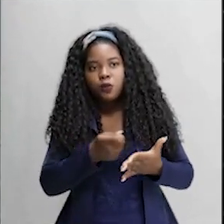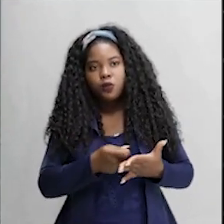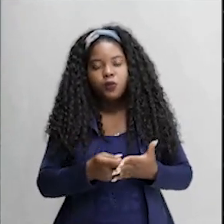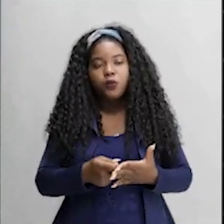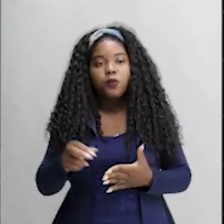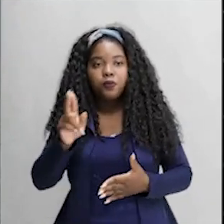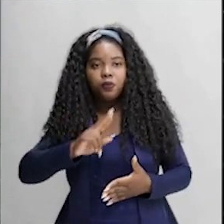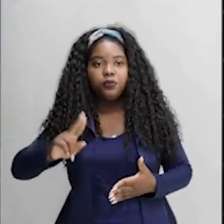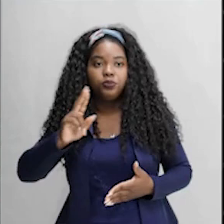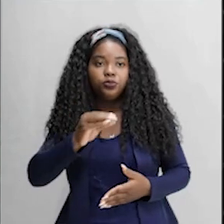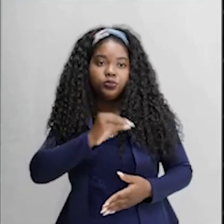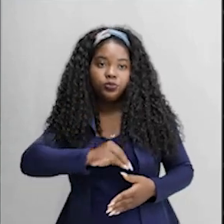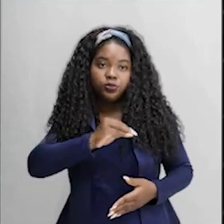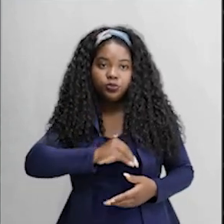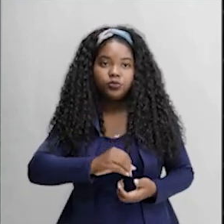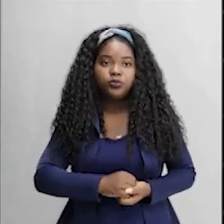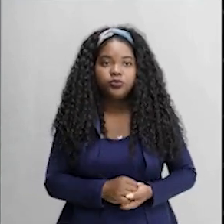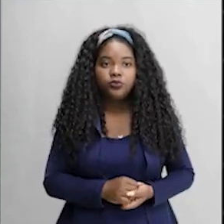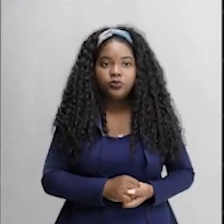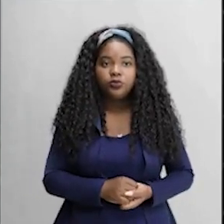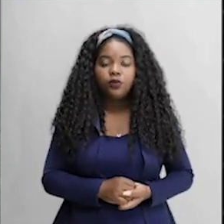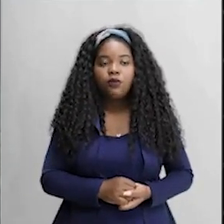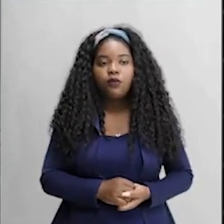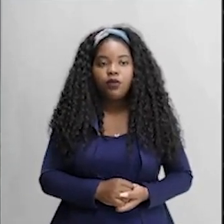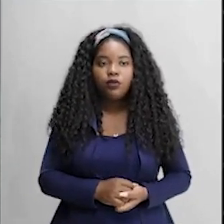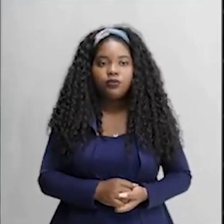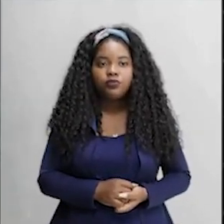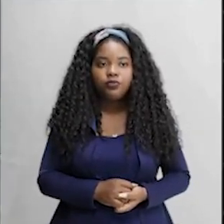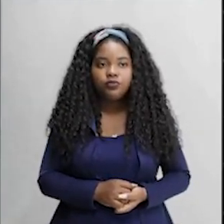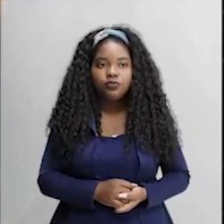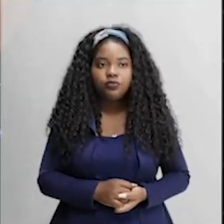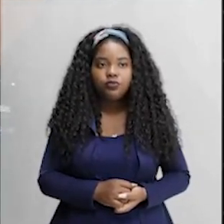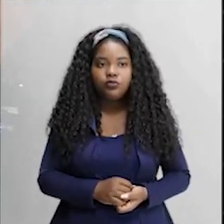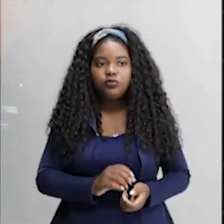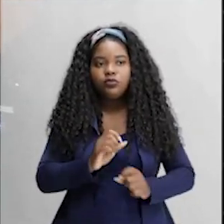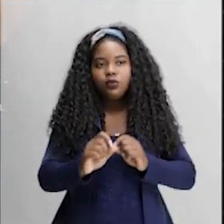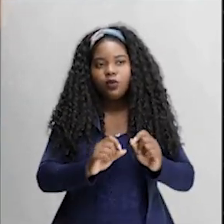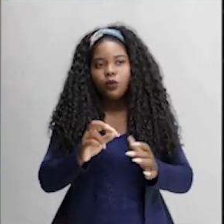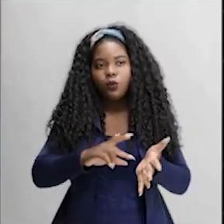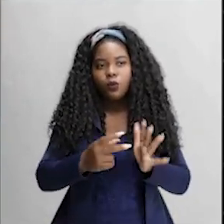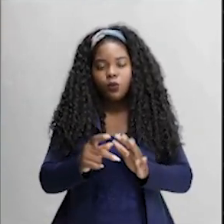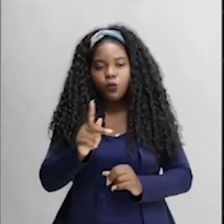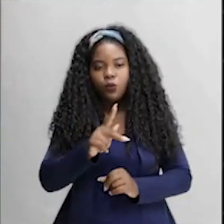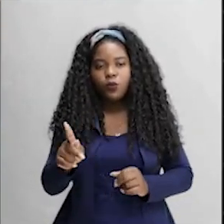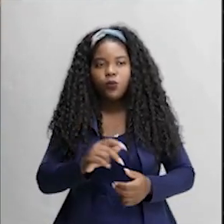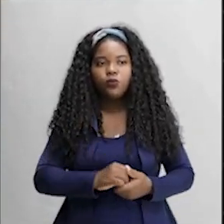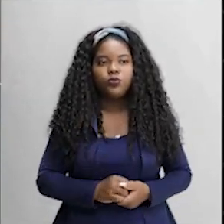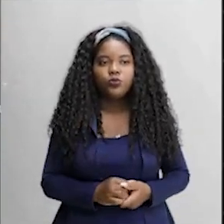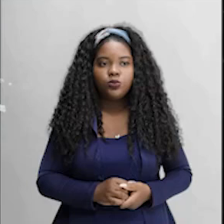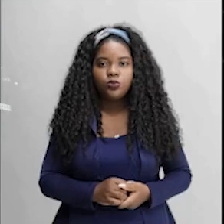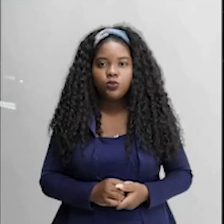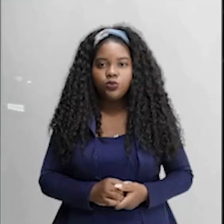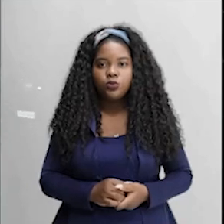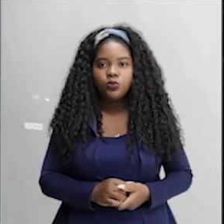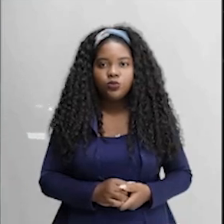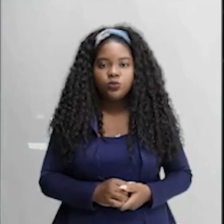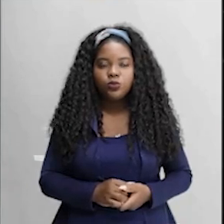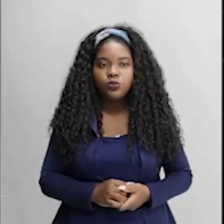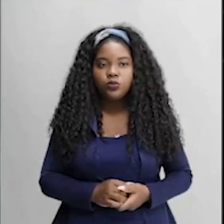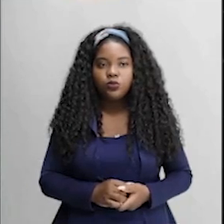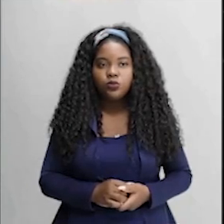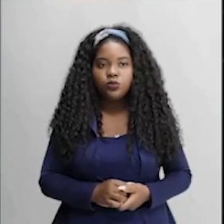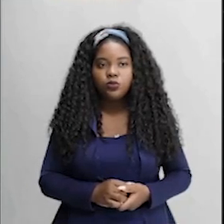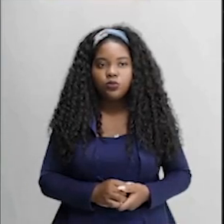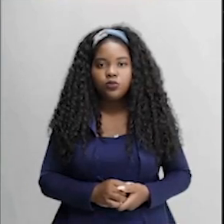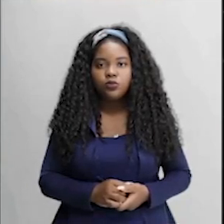usados, portanto, ó. Esses critérios mais usados, o que eles significam, professor? Esses critérios mais usados aqui é que tem um